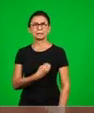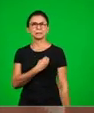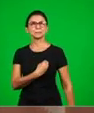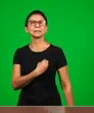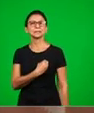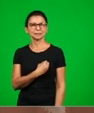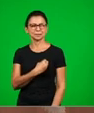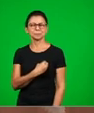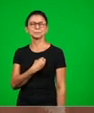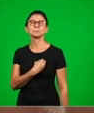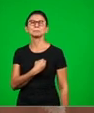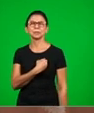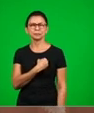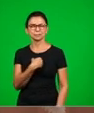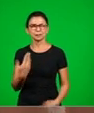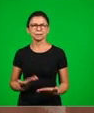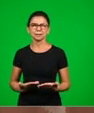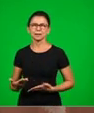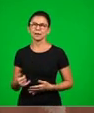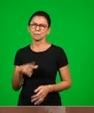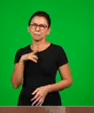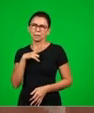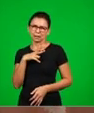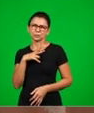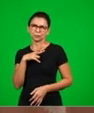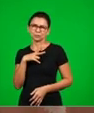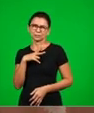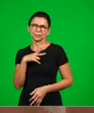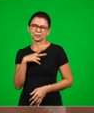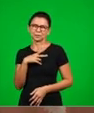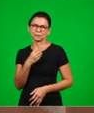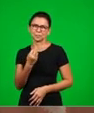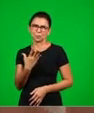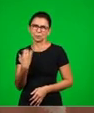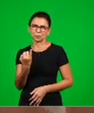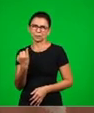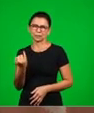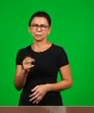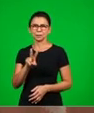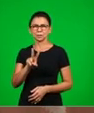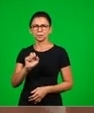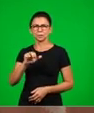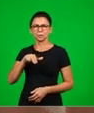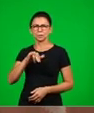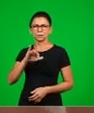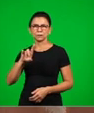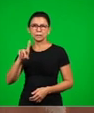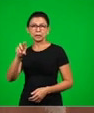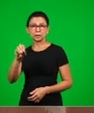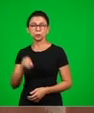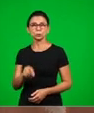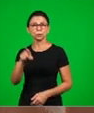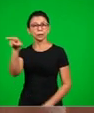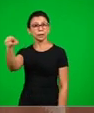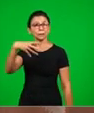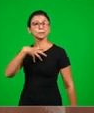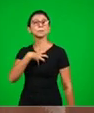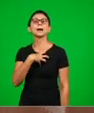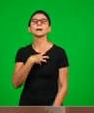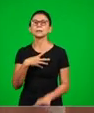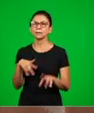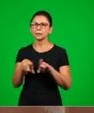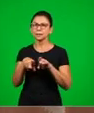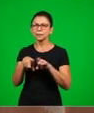desses irmãos e dele particularmente é muito grande. Temos aqui o Vanildo Santos, de Teixeira de Freitas, na Bahia, também nos mandou